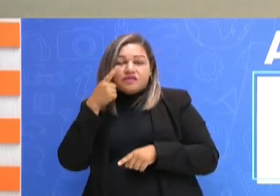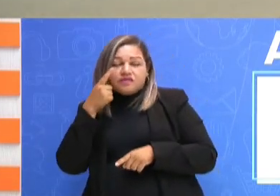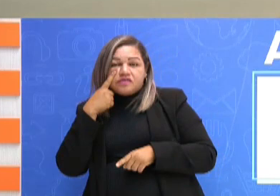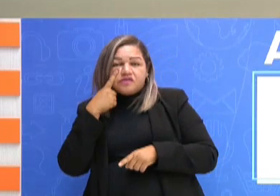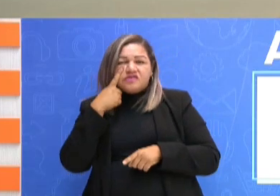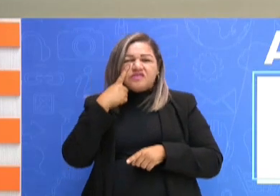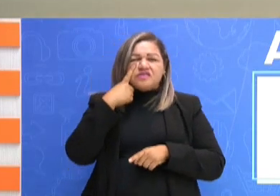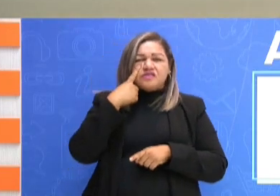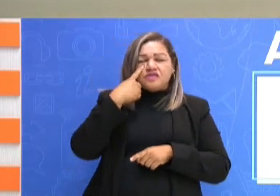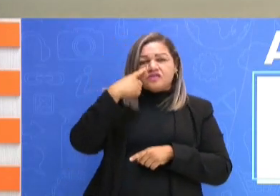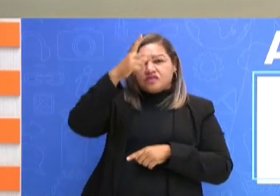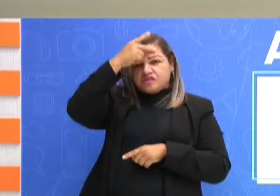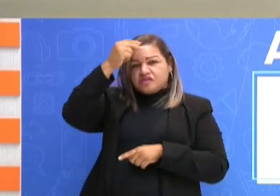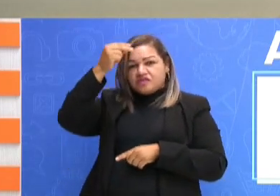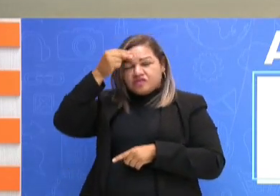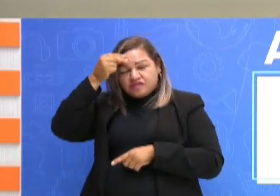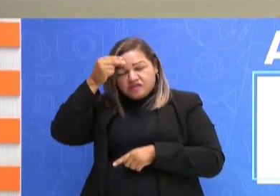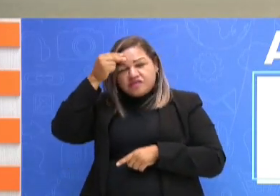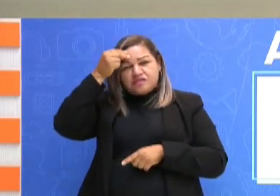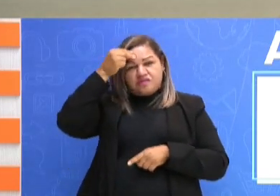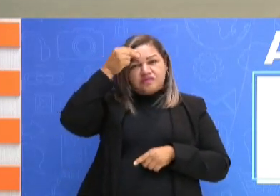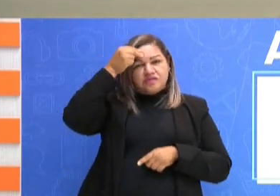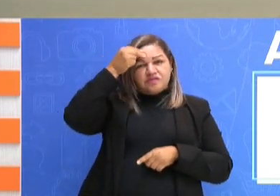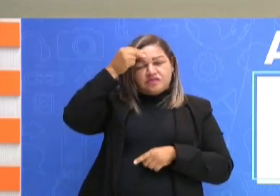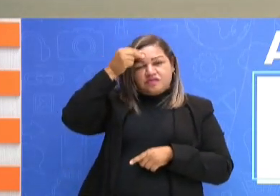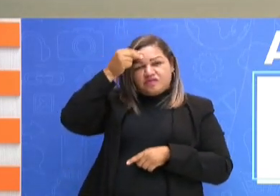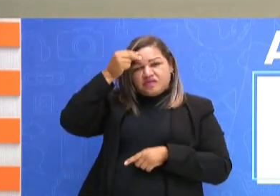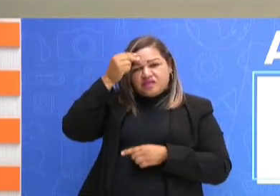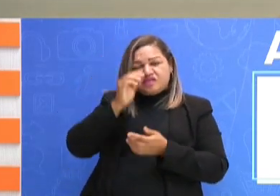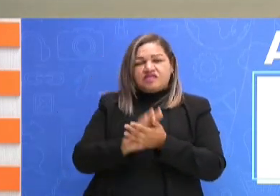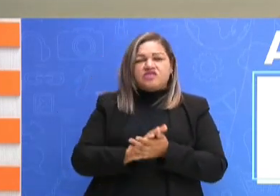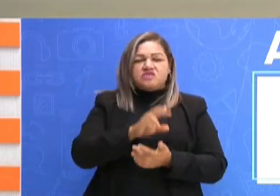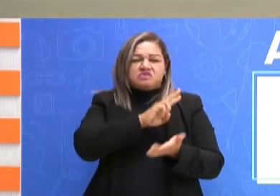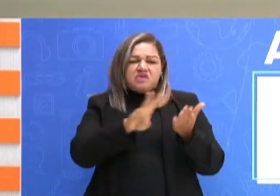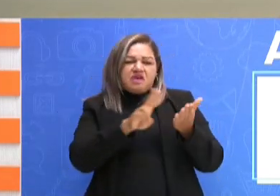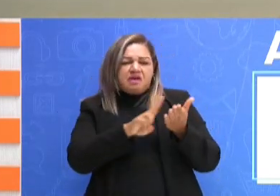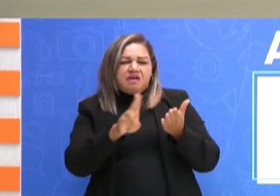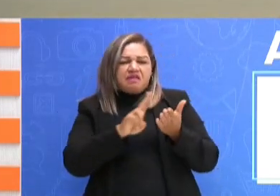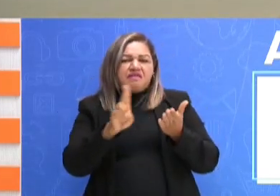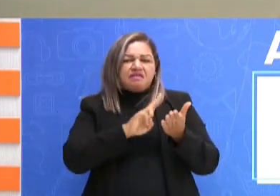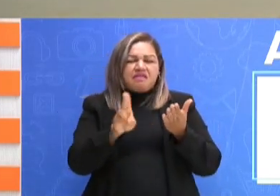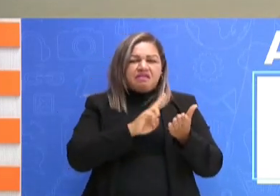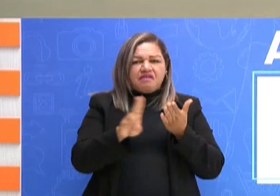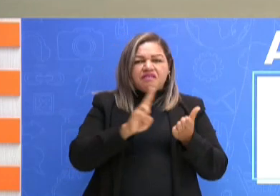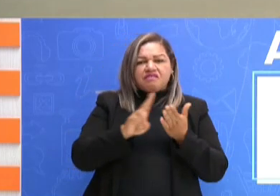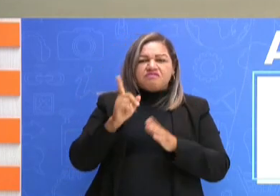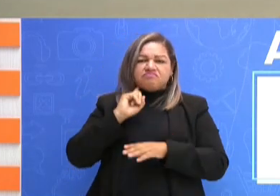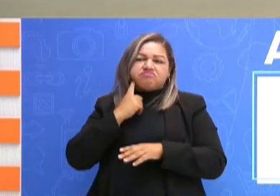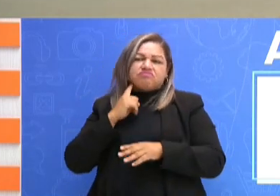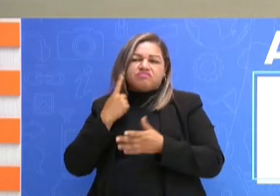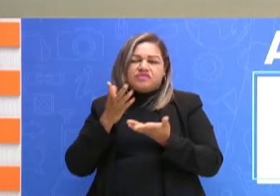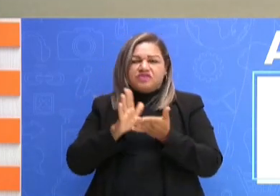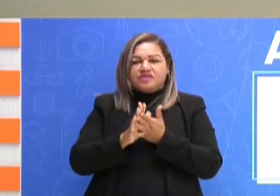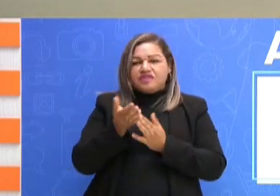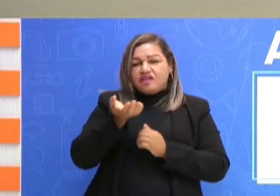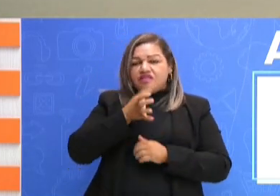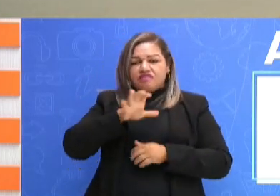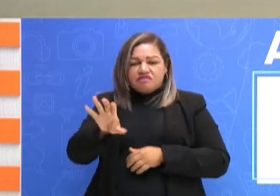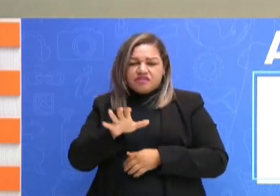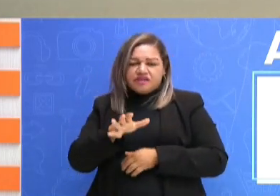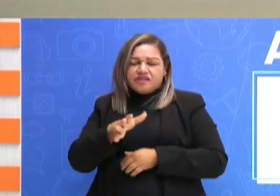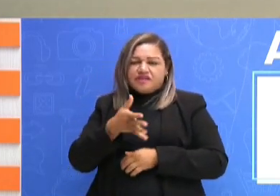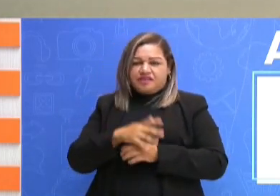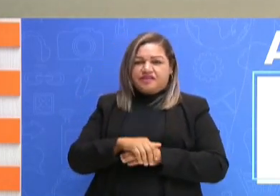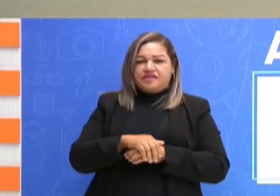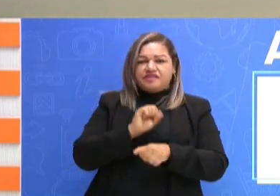vários prefeitos sairiam com o nome sujo e sendo chamado por alguns nomes que não condizia com aquilo que ela esperava do pai dela. E eu dizia a